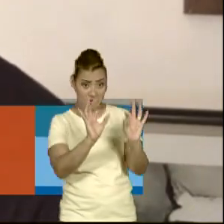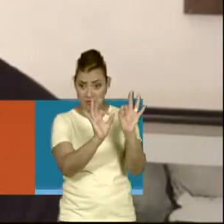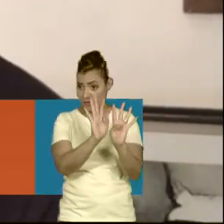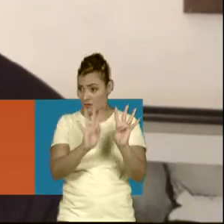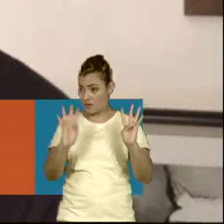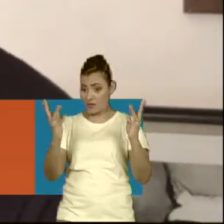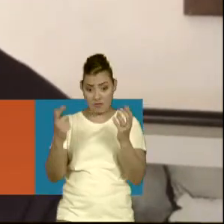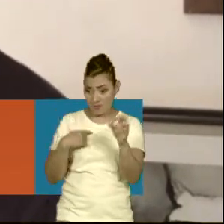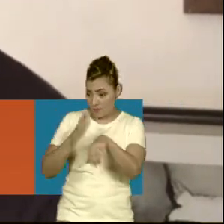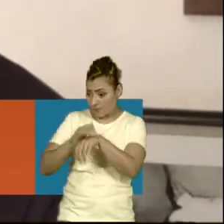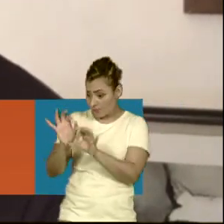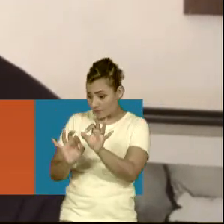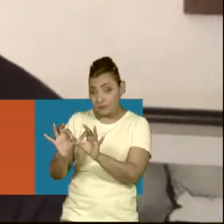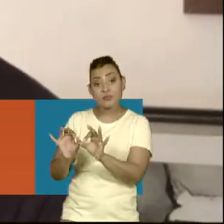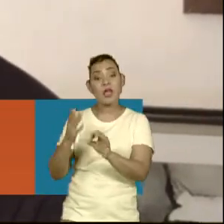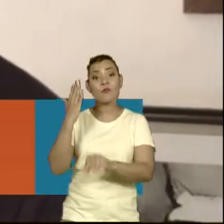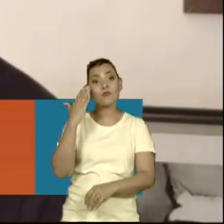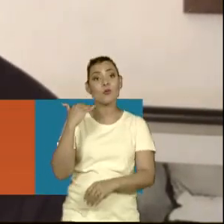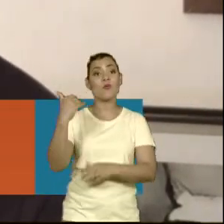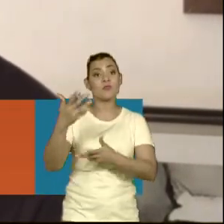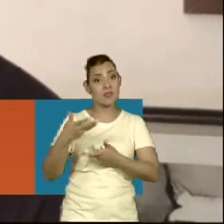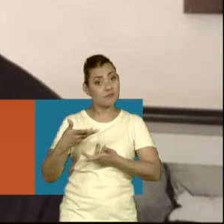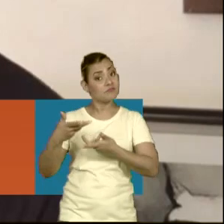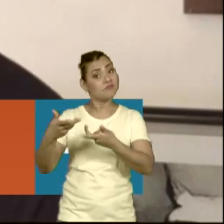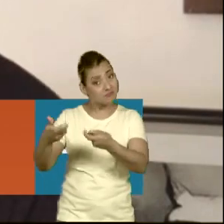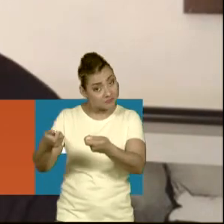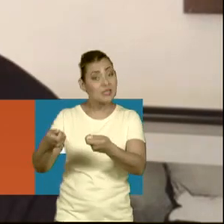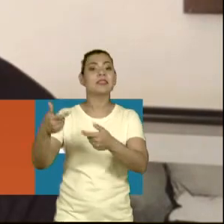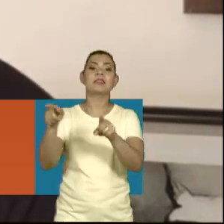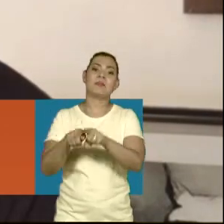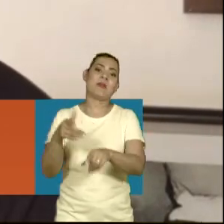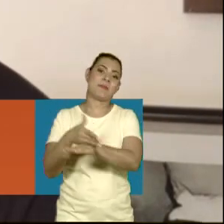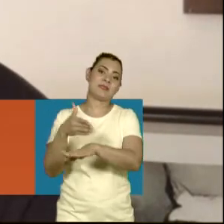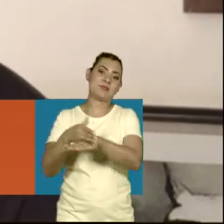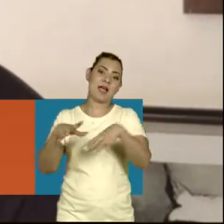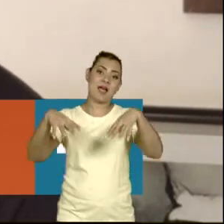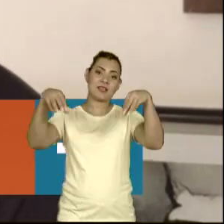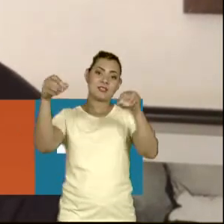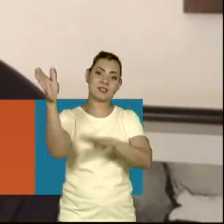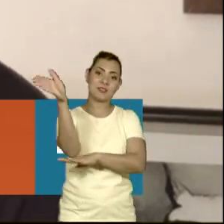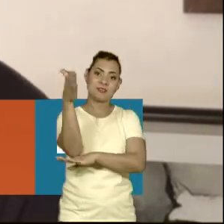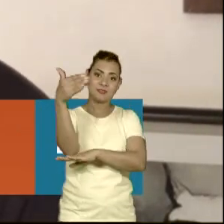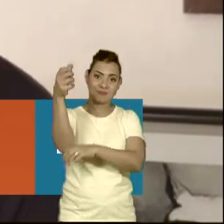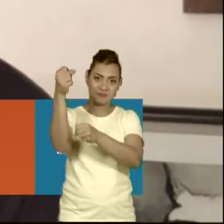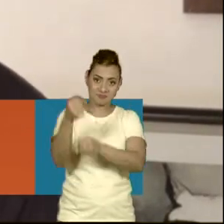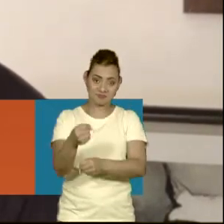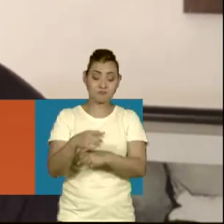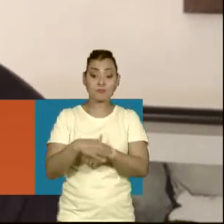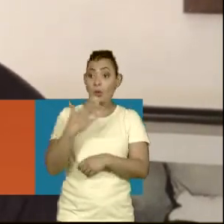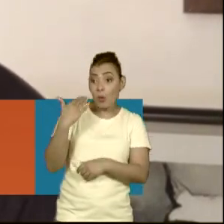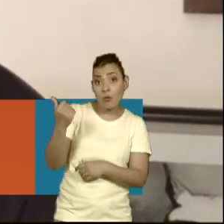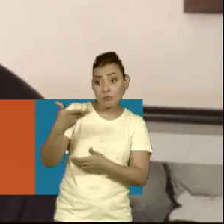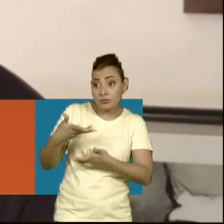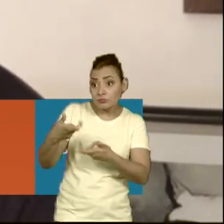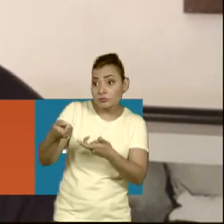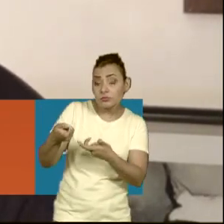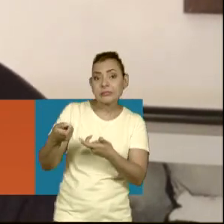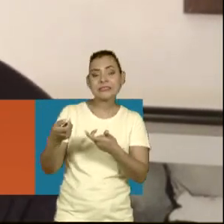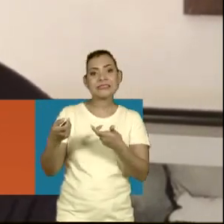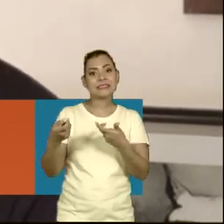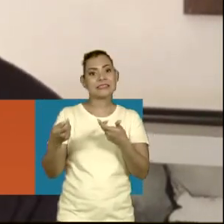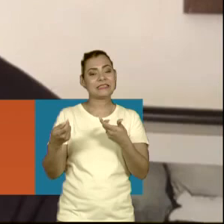loucura. E aí eu fui chamado para também participar do Castelo. E quando me chamaram para participar do Castelo,